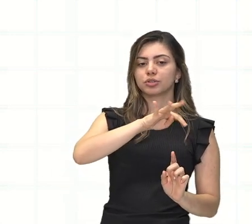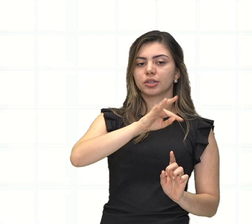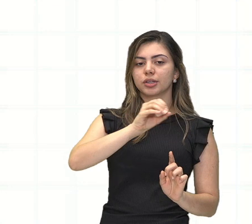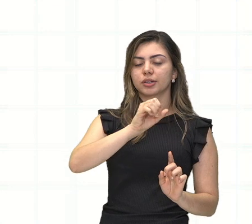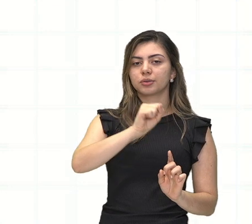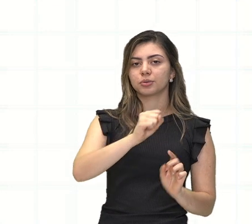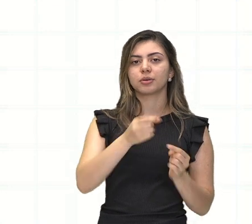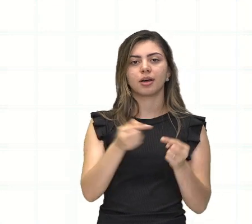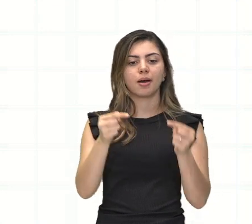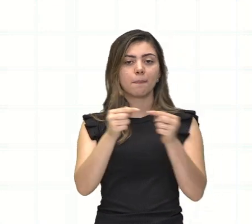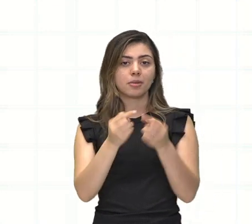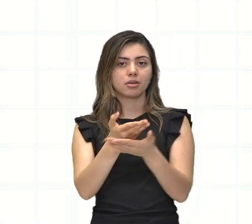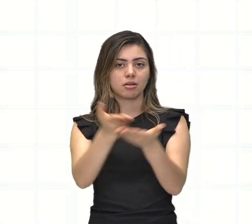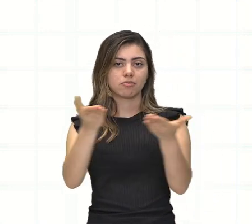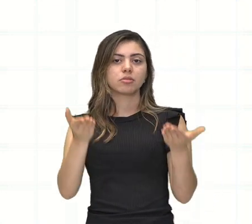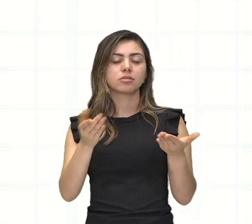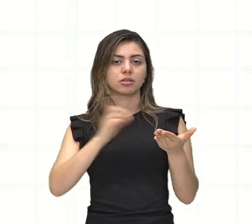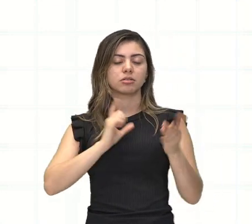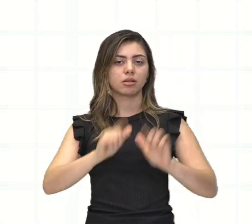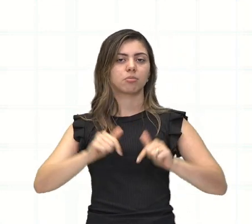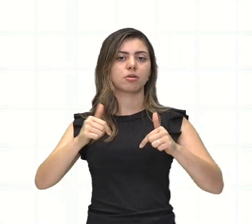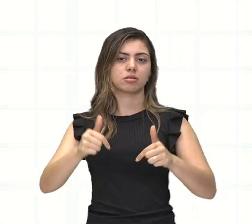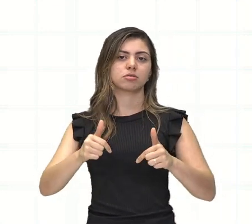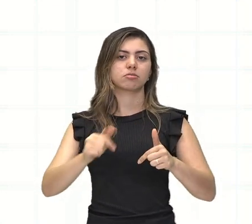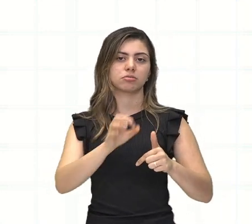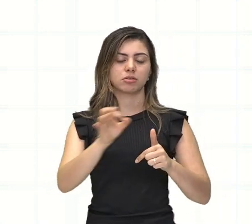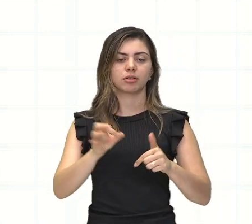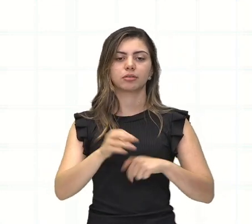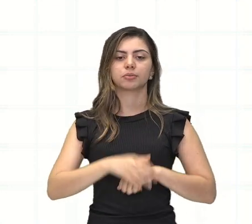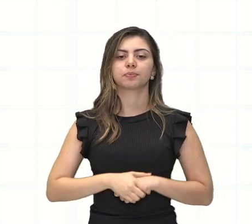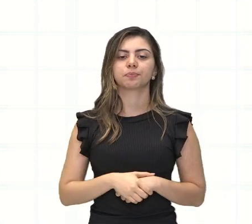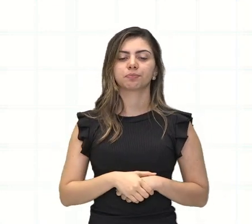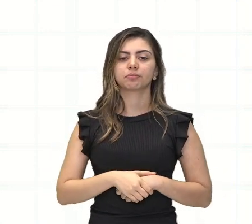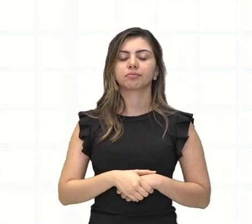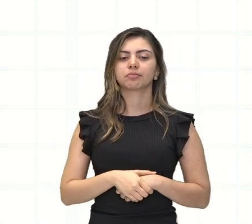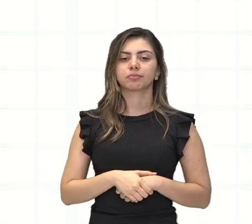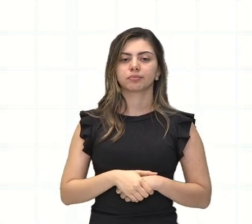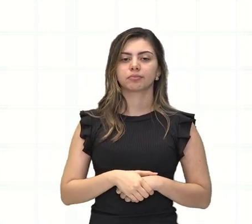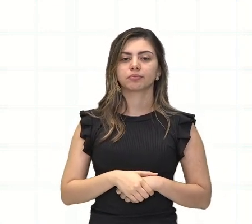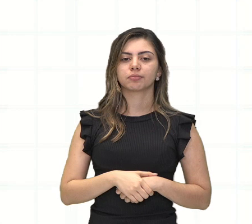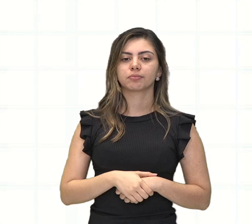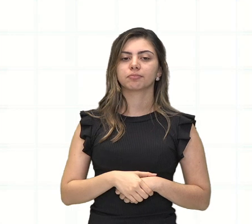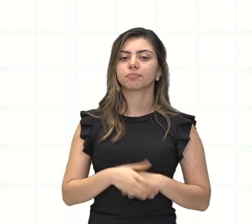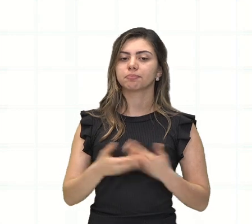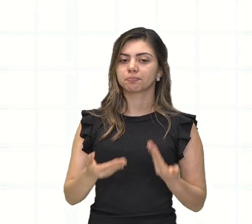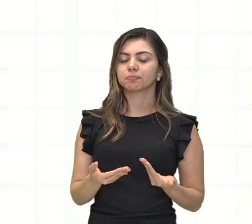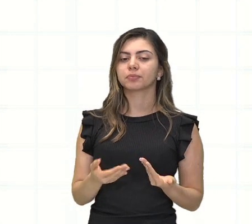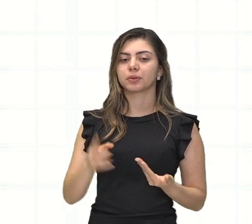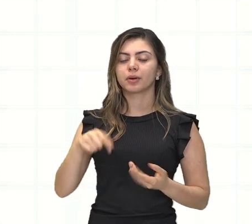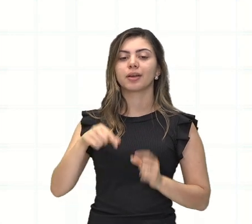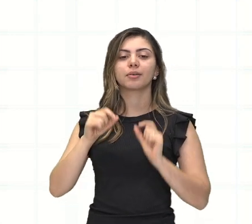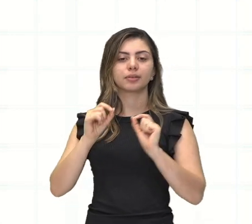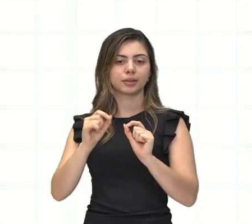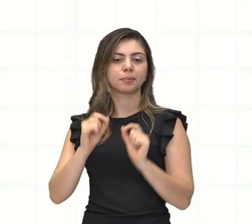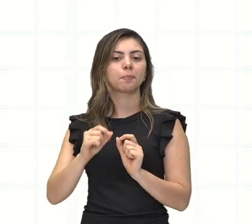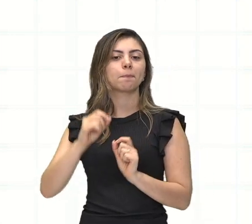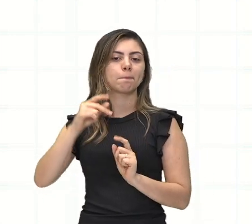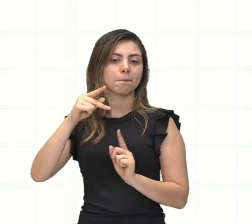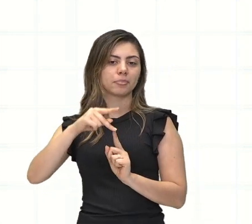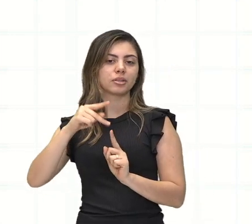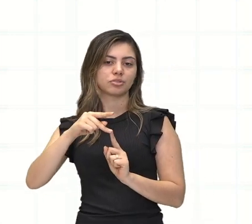vocês, praticando a ação, né? De fazer. Então, é predicado